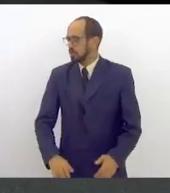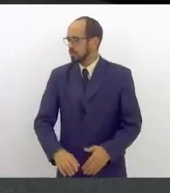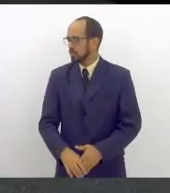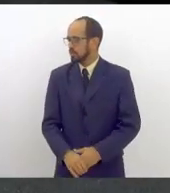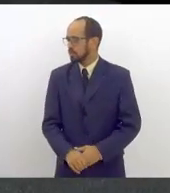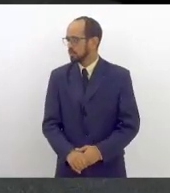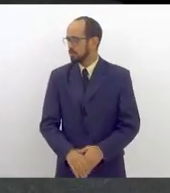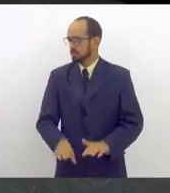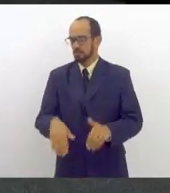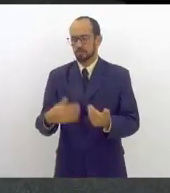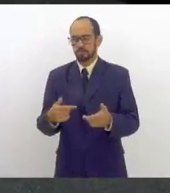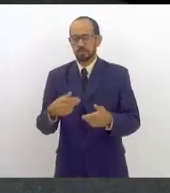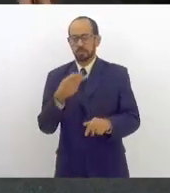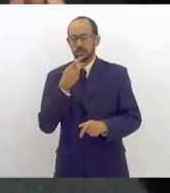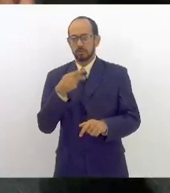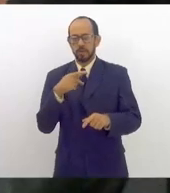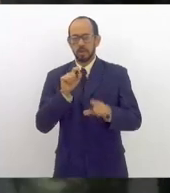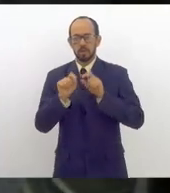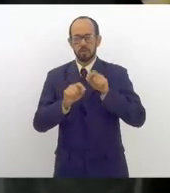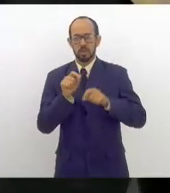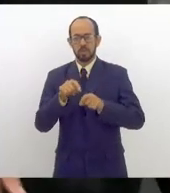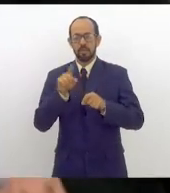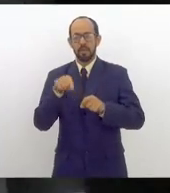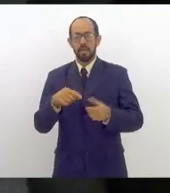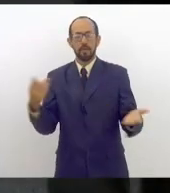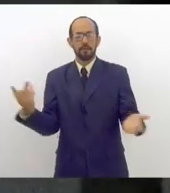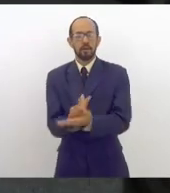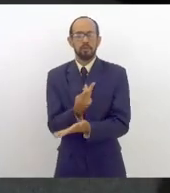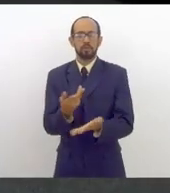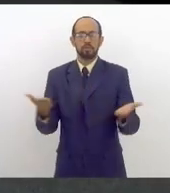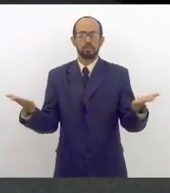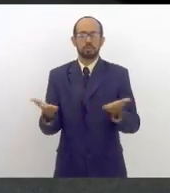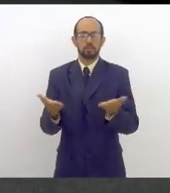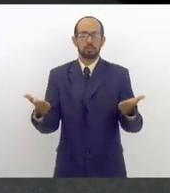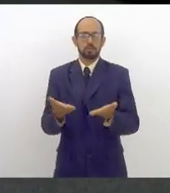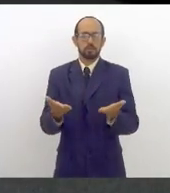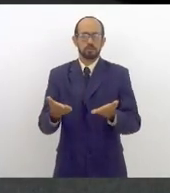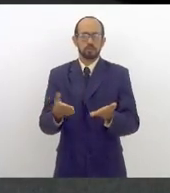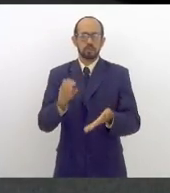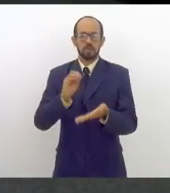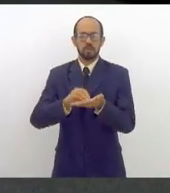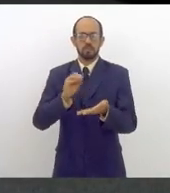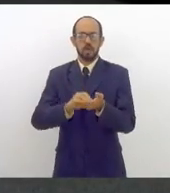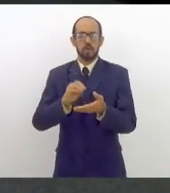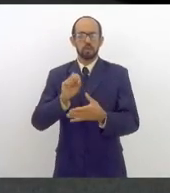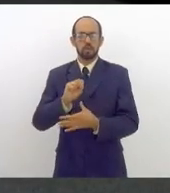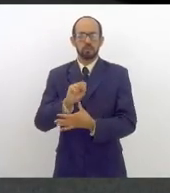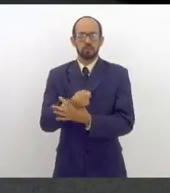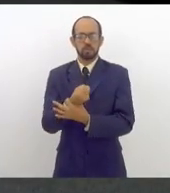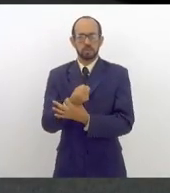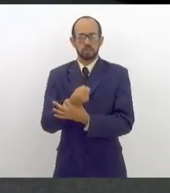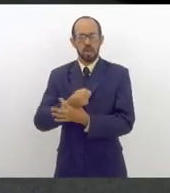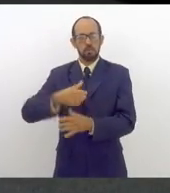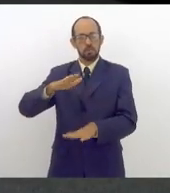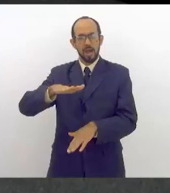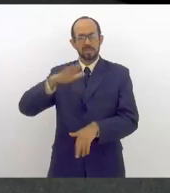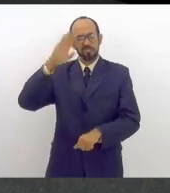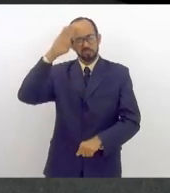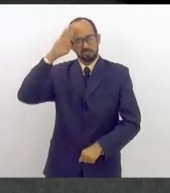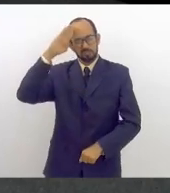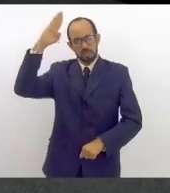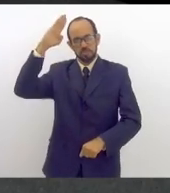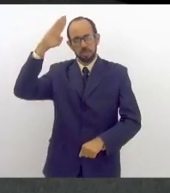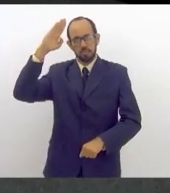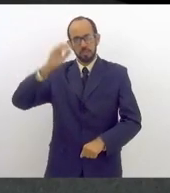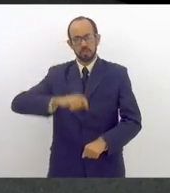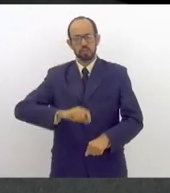isso? Essa é a situação que nós estamos vivenciando, essa insegurança, mas principalmente para saudar,